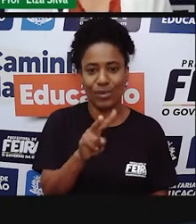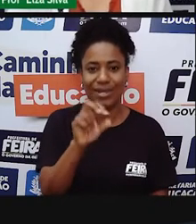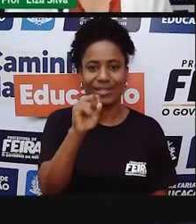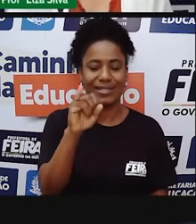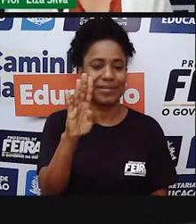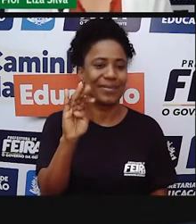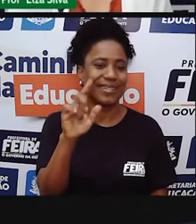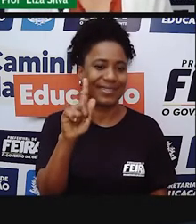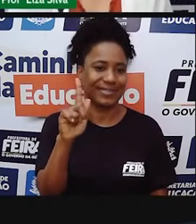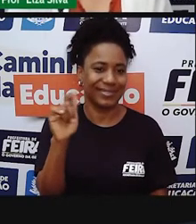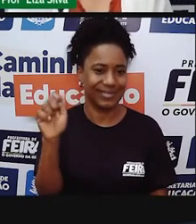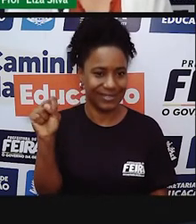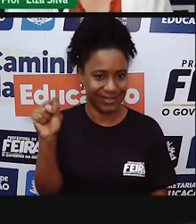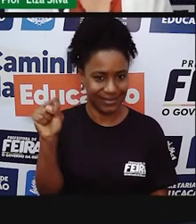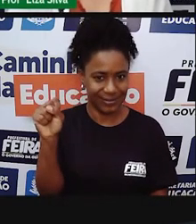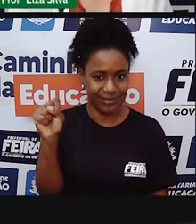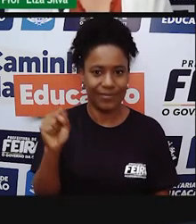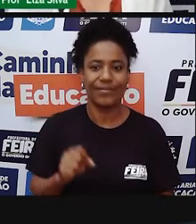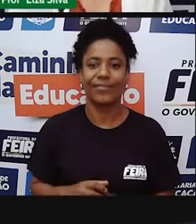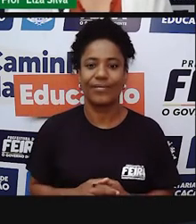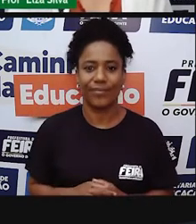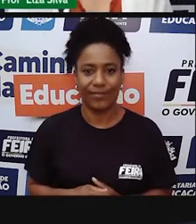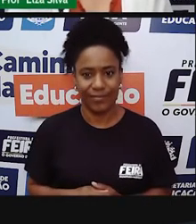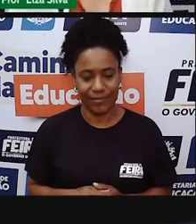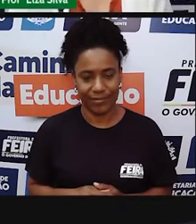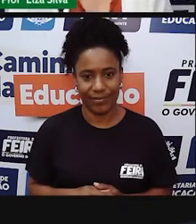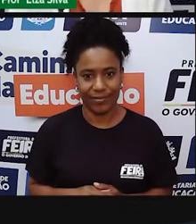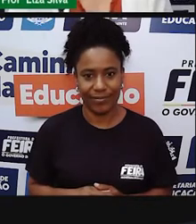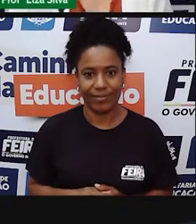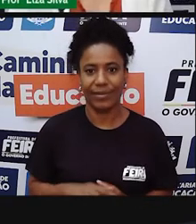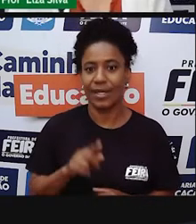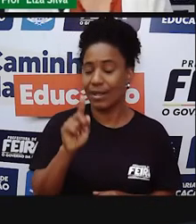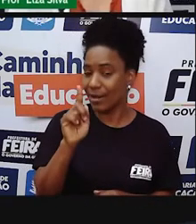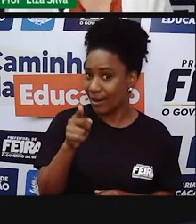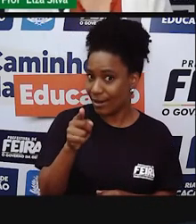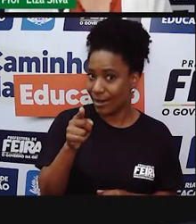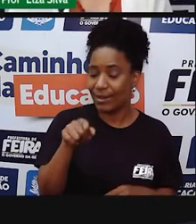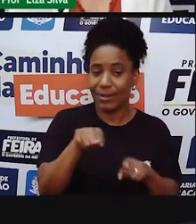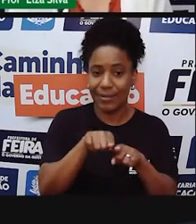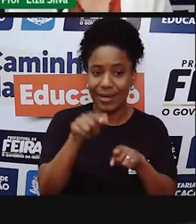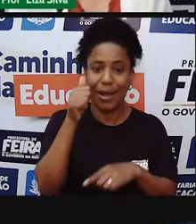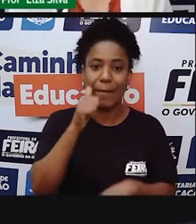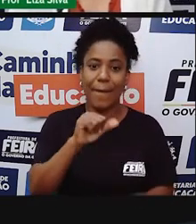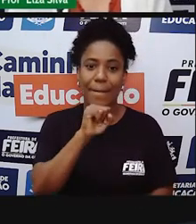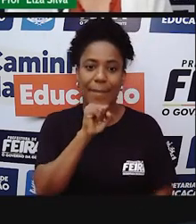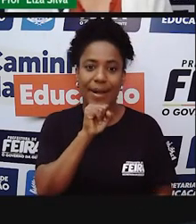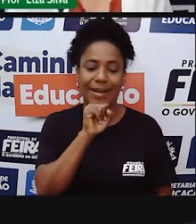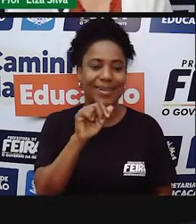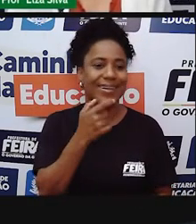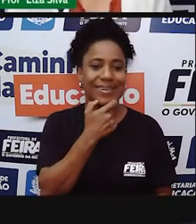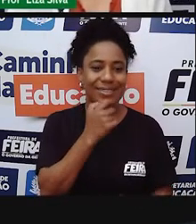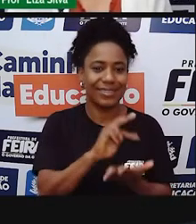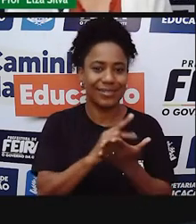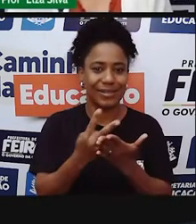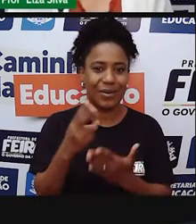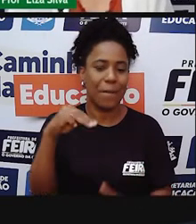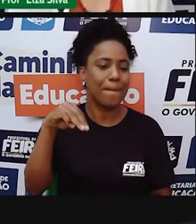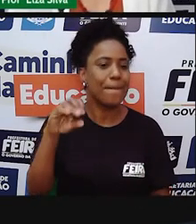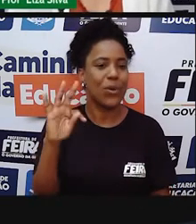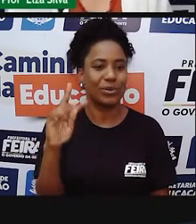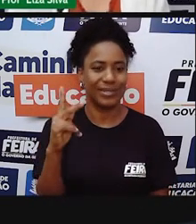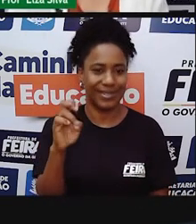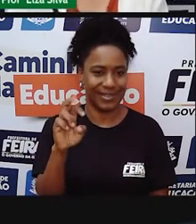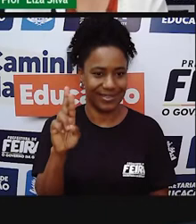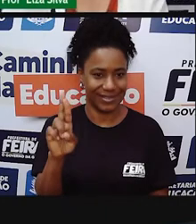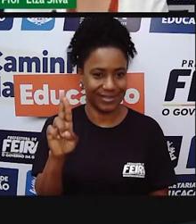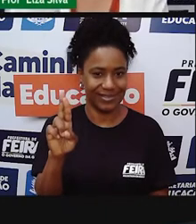E só pra constar, a Marge, ela é a mother. Mother, do Bart, da Lisa e da Maggie, ok? Mother.